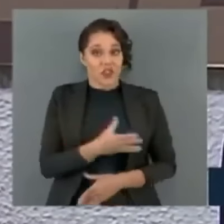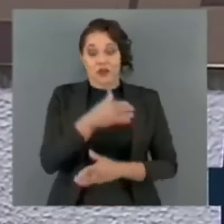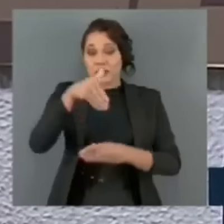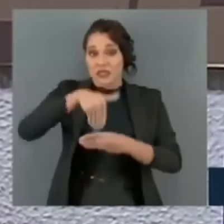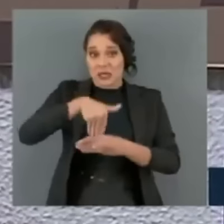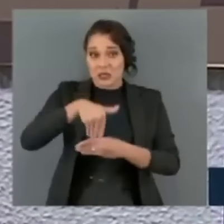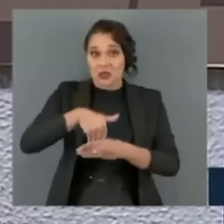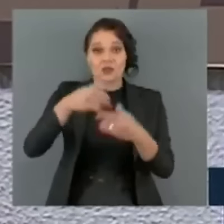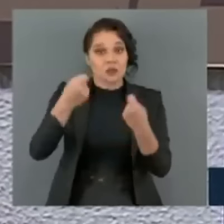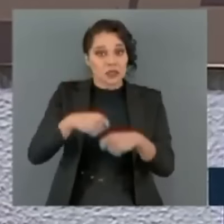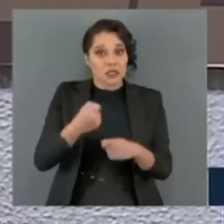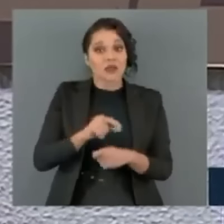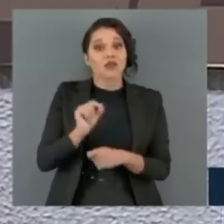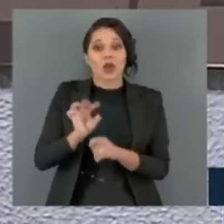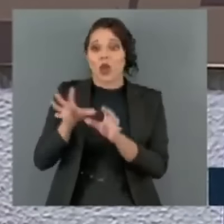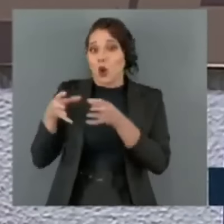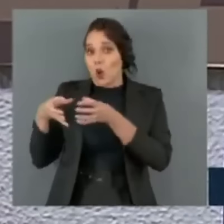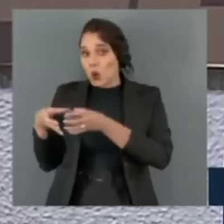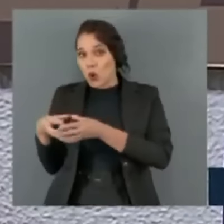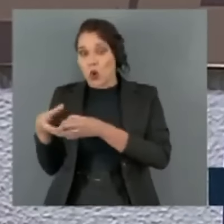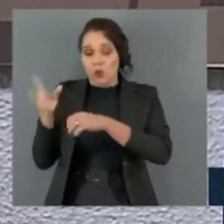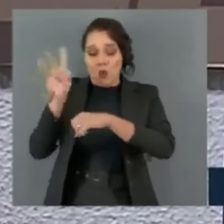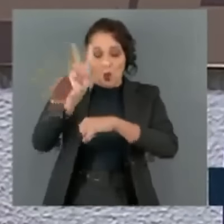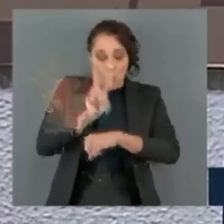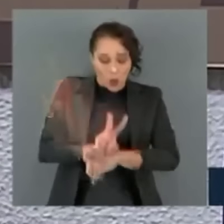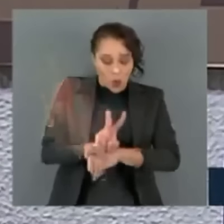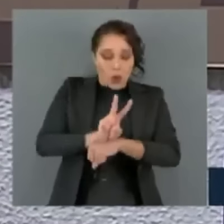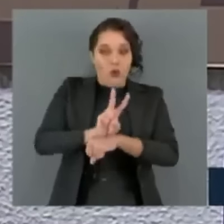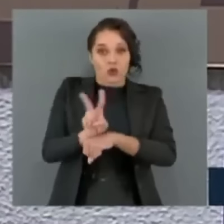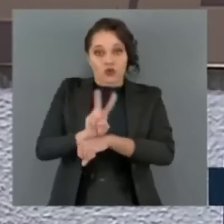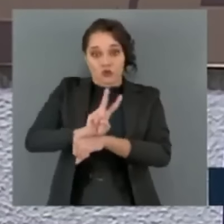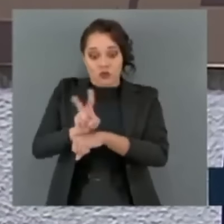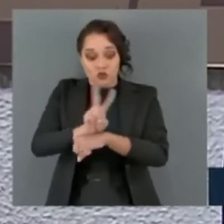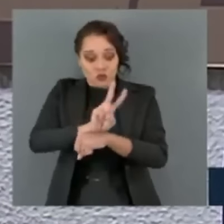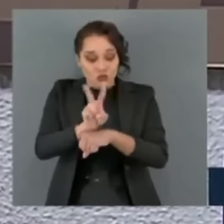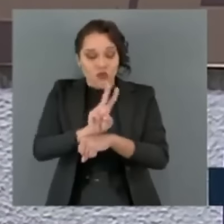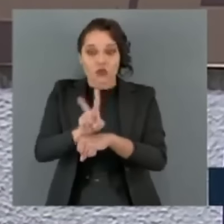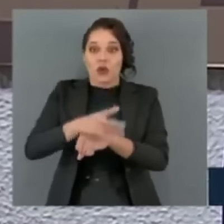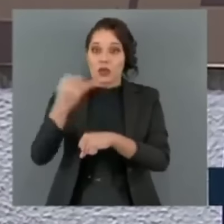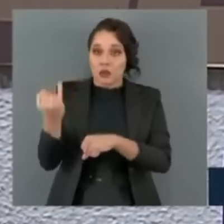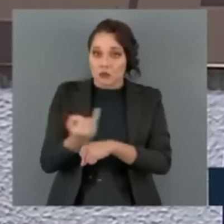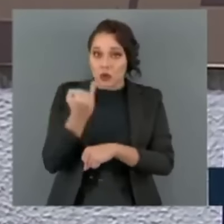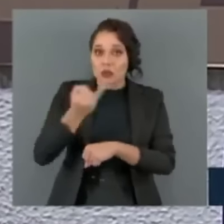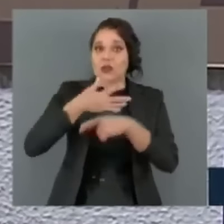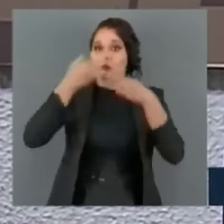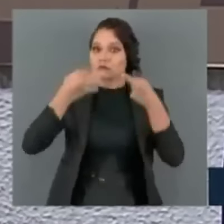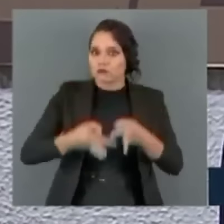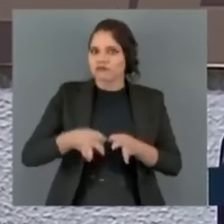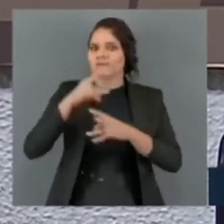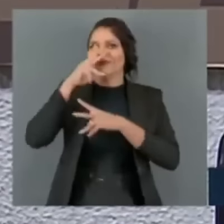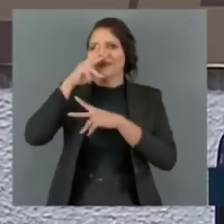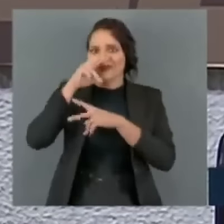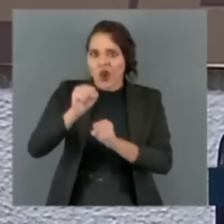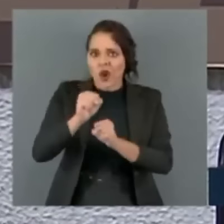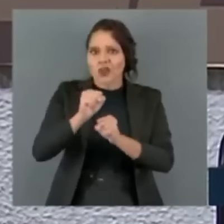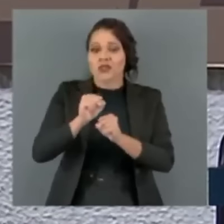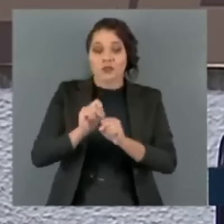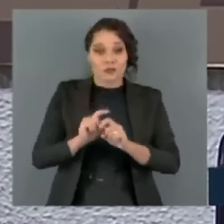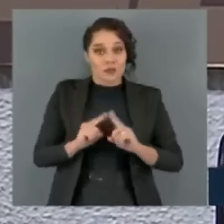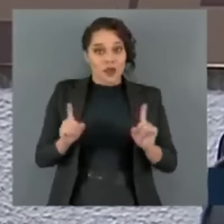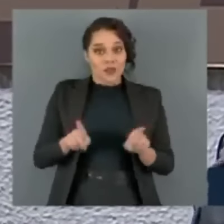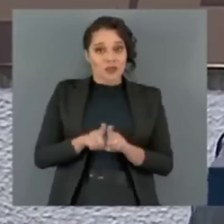que ser com uma verificação importante, sólida, robusta, mas isso implicaria